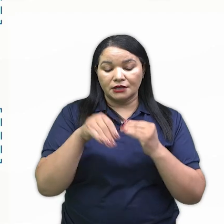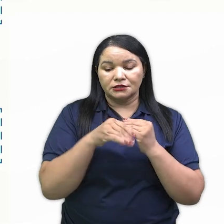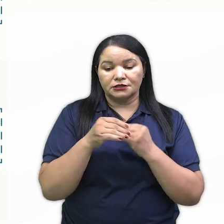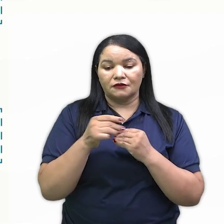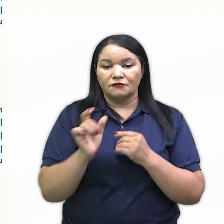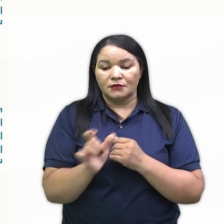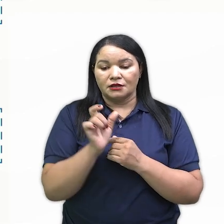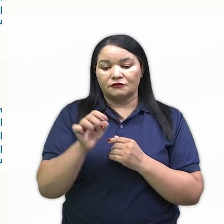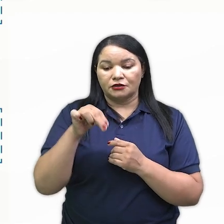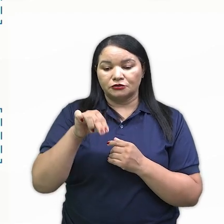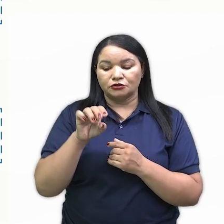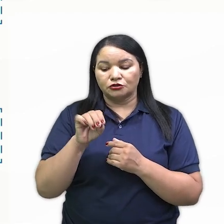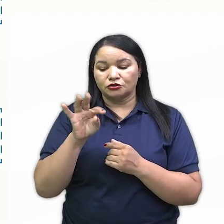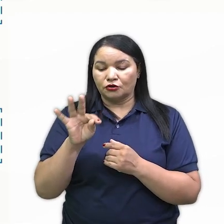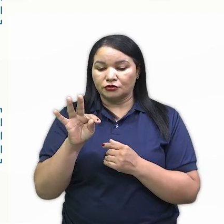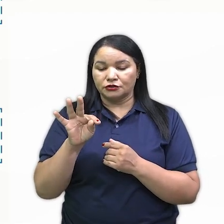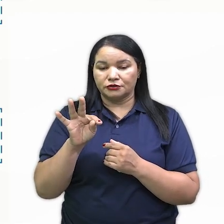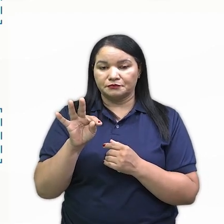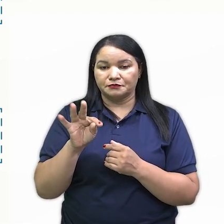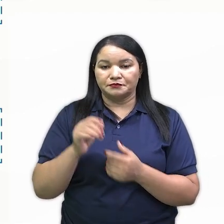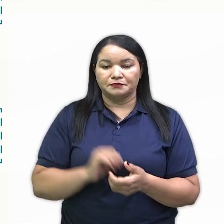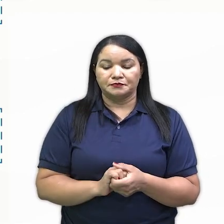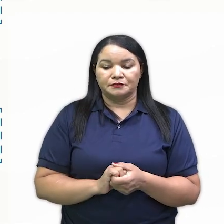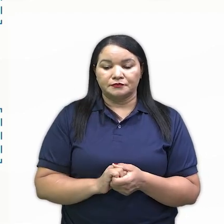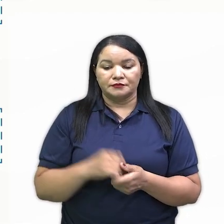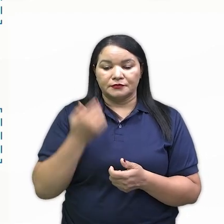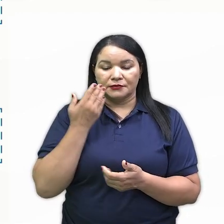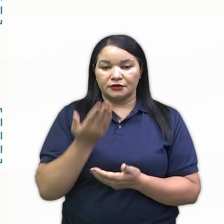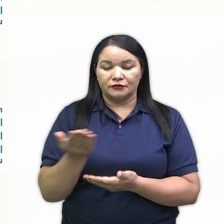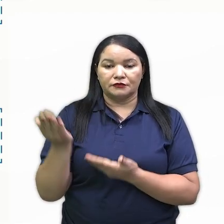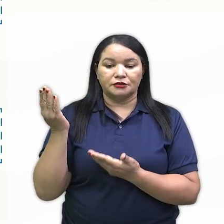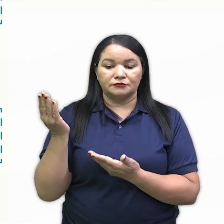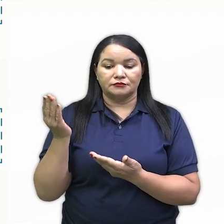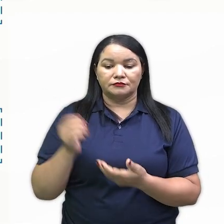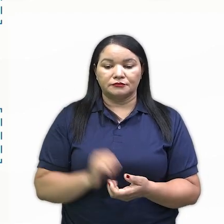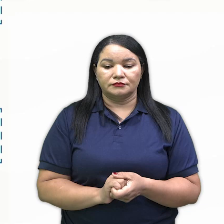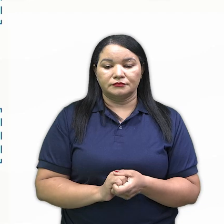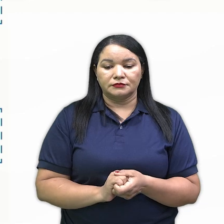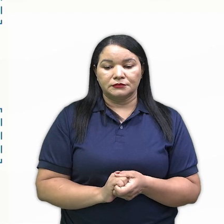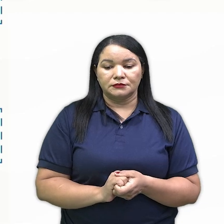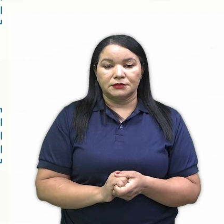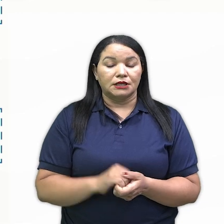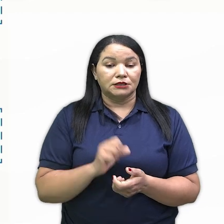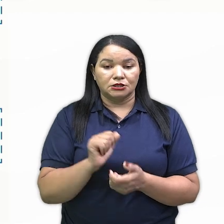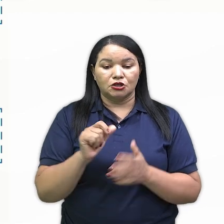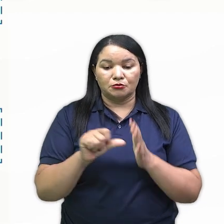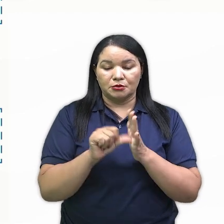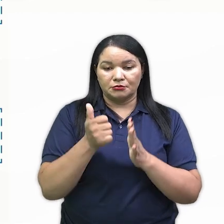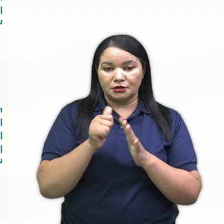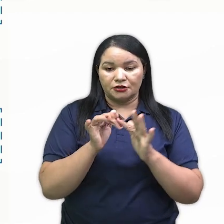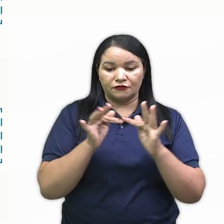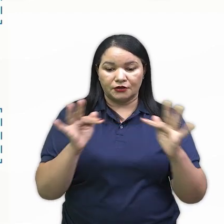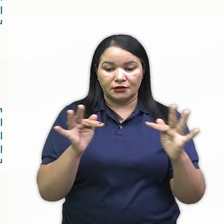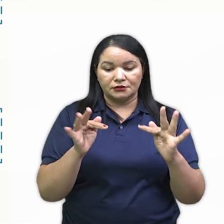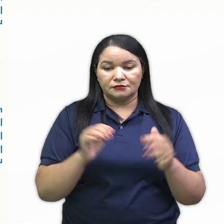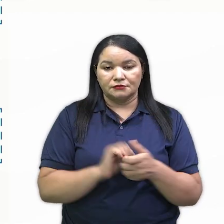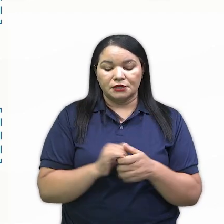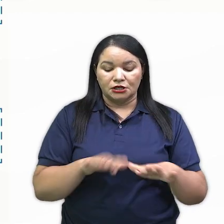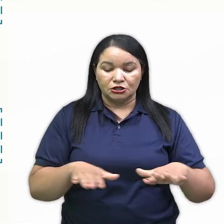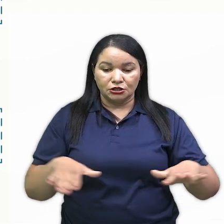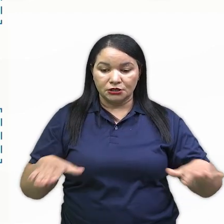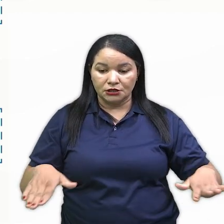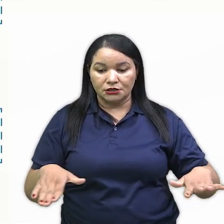o not aqui. Se eu quisesse dizer aqui na primeira frase, as crianças não estavam, the